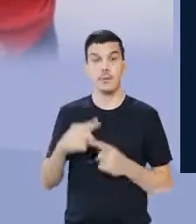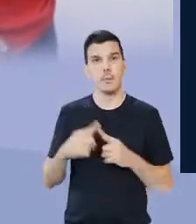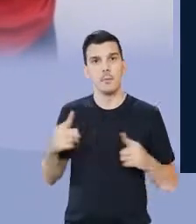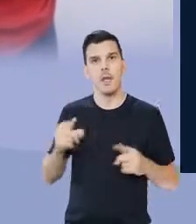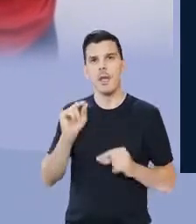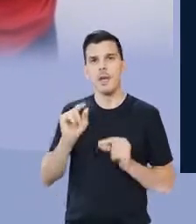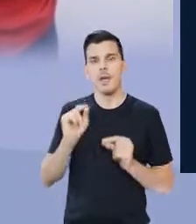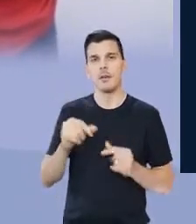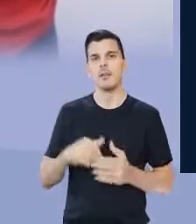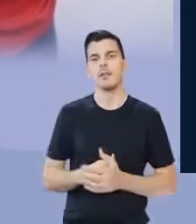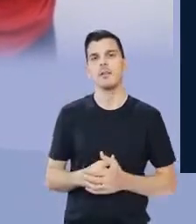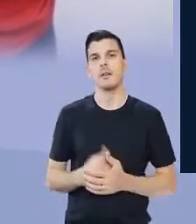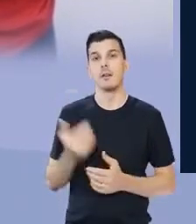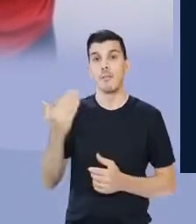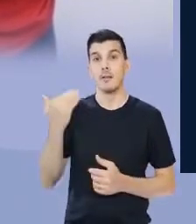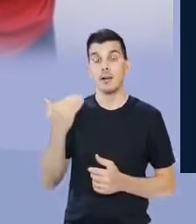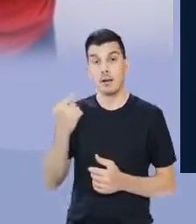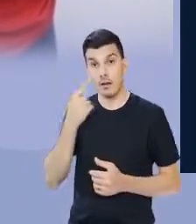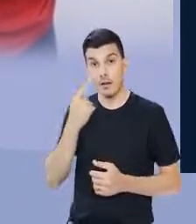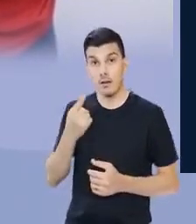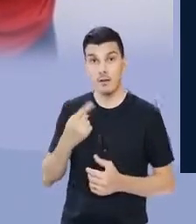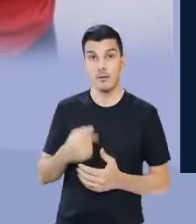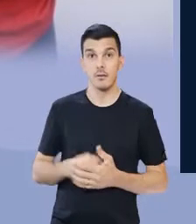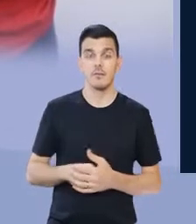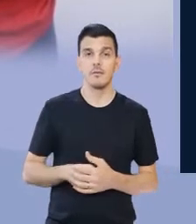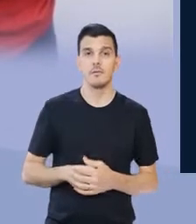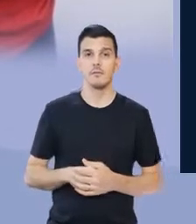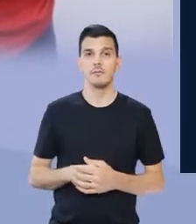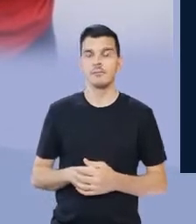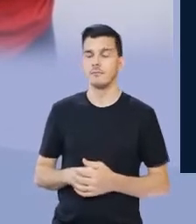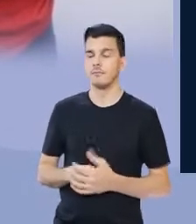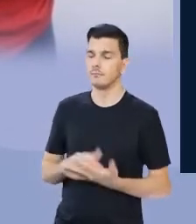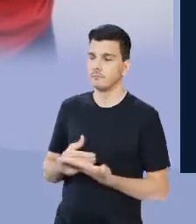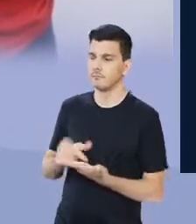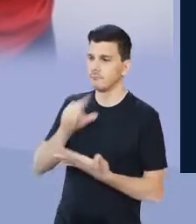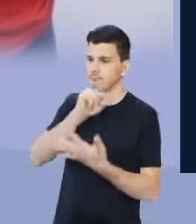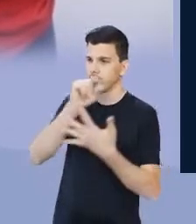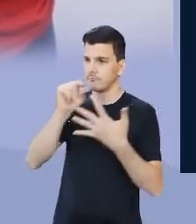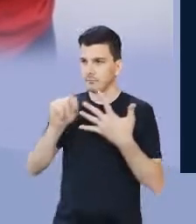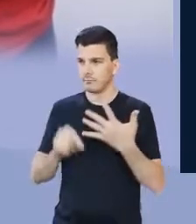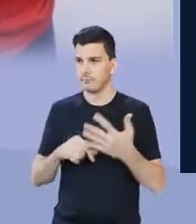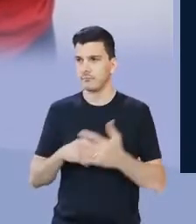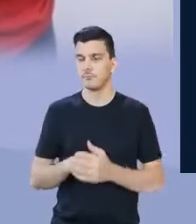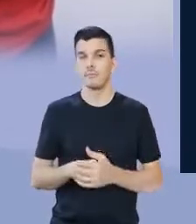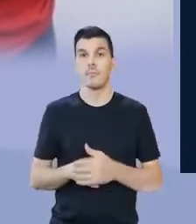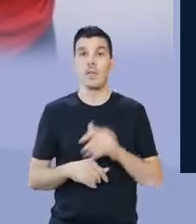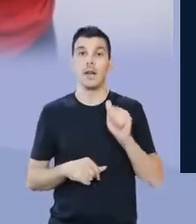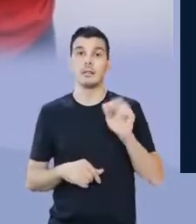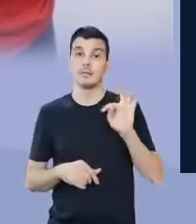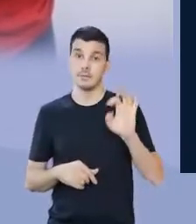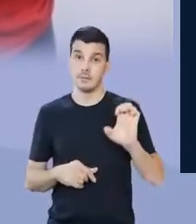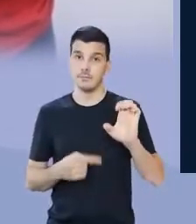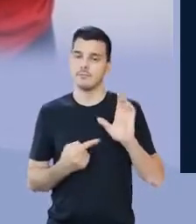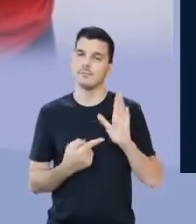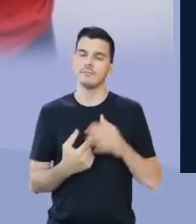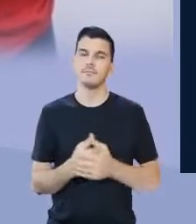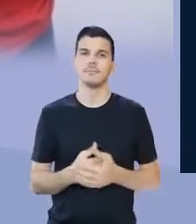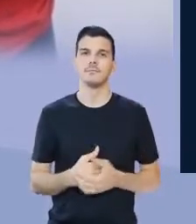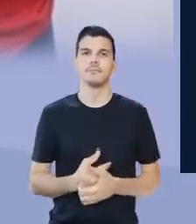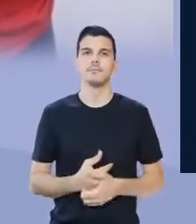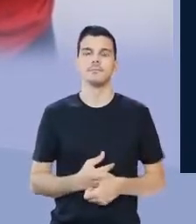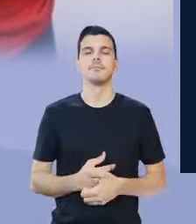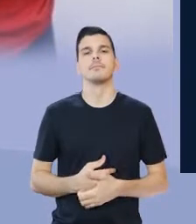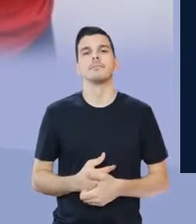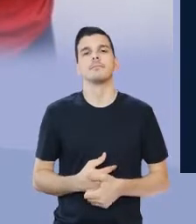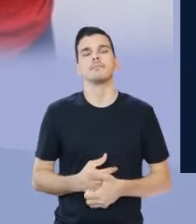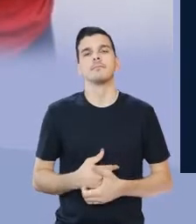irregular. No passado, ele é ate. Então, the kids were hungry and ate all the pie.